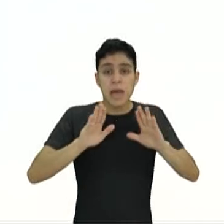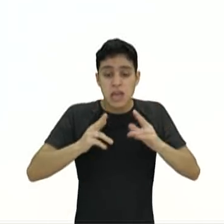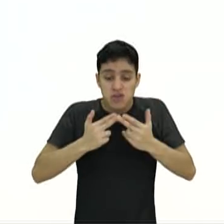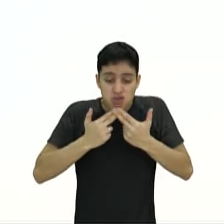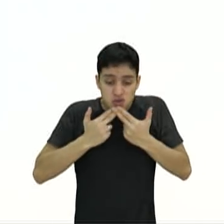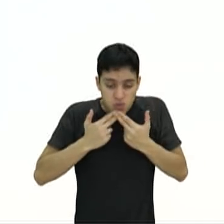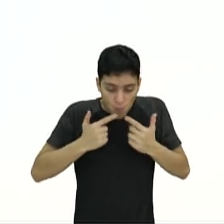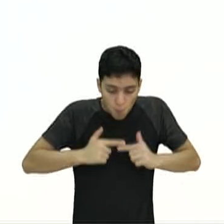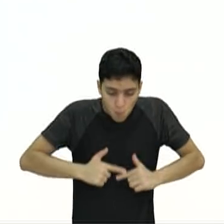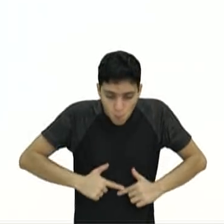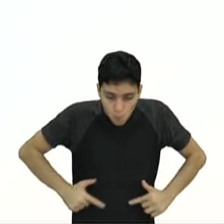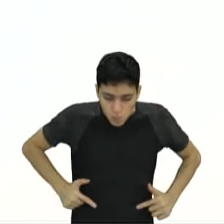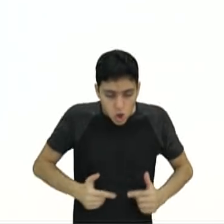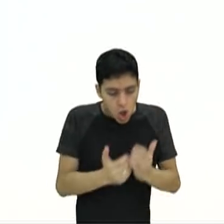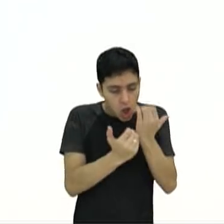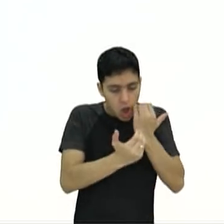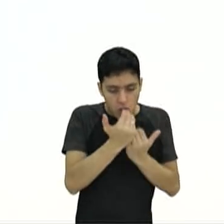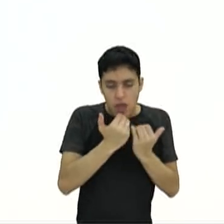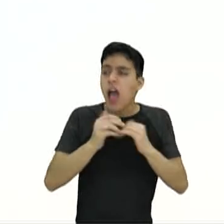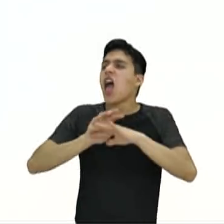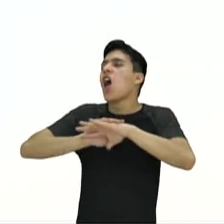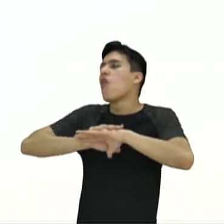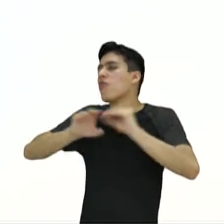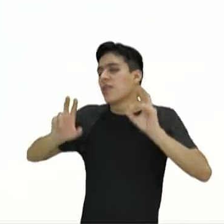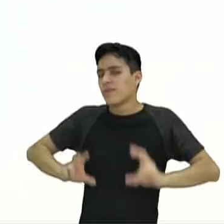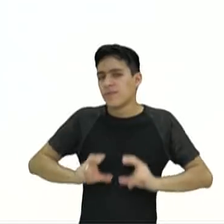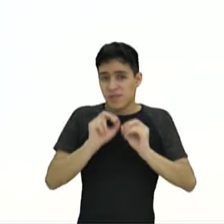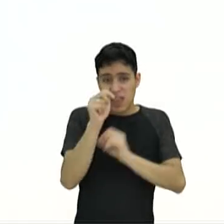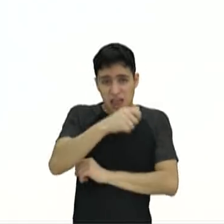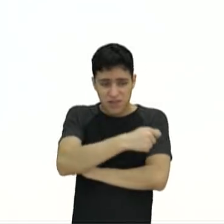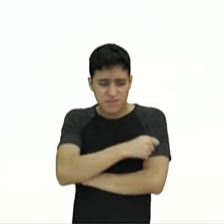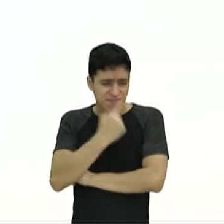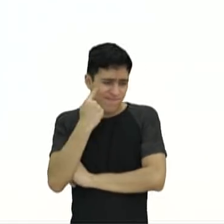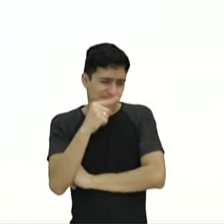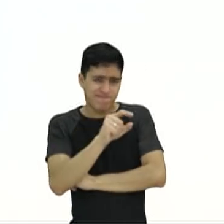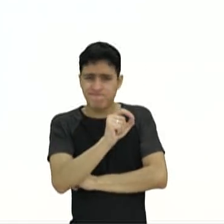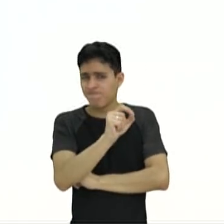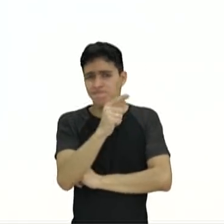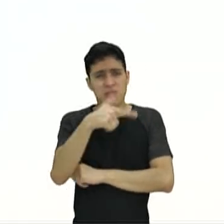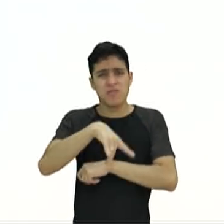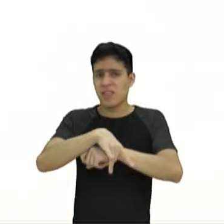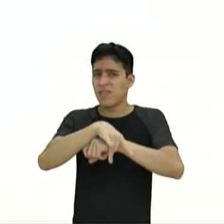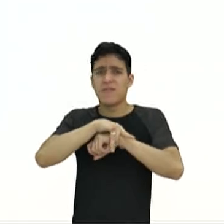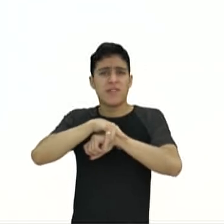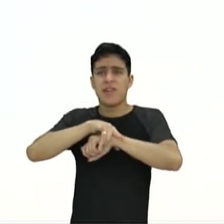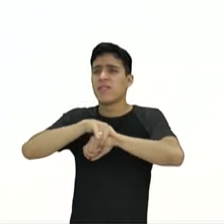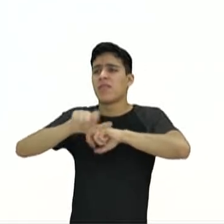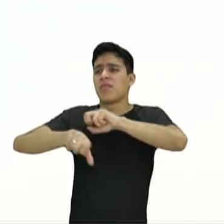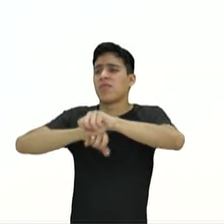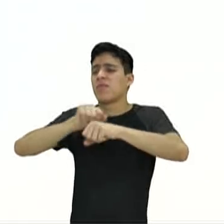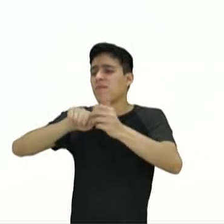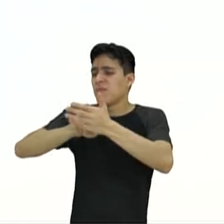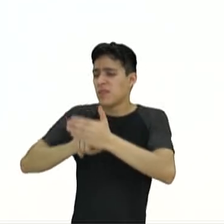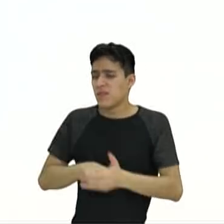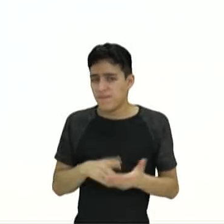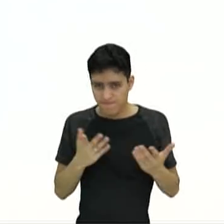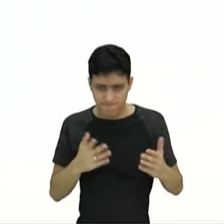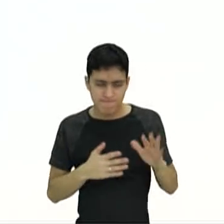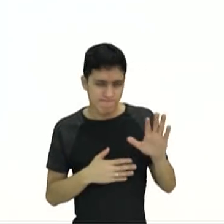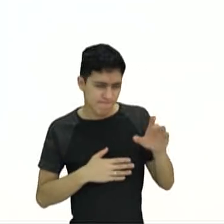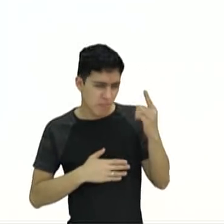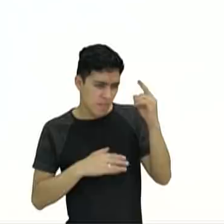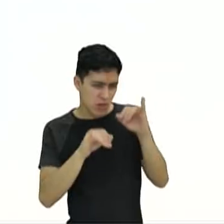perceberam que não tinha fontes seguras para garantir a afirmação do título. Nós temos aqui uma das notícias que o